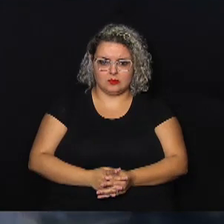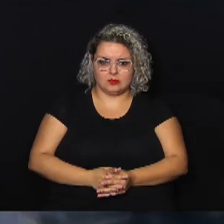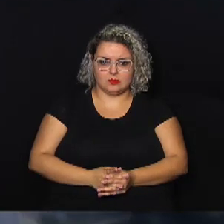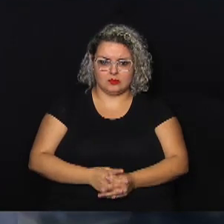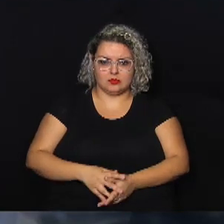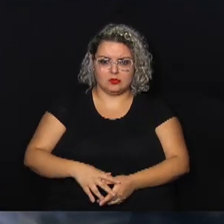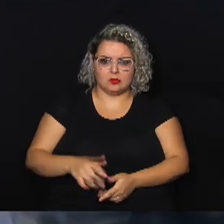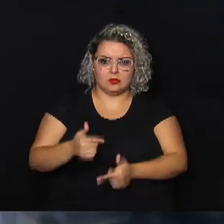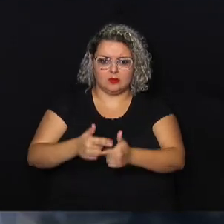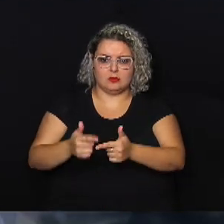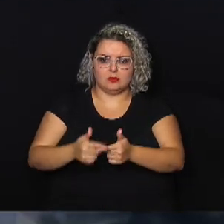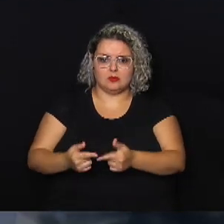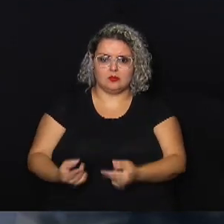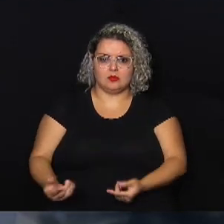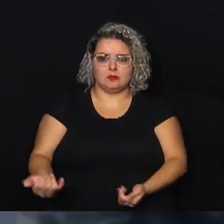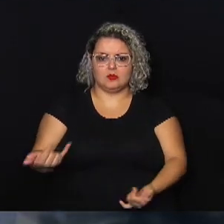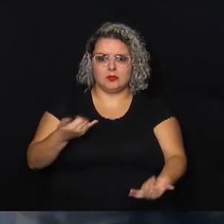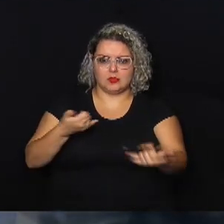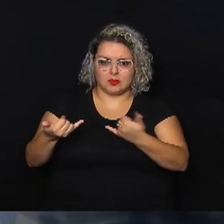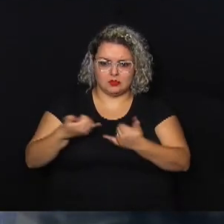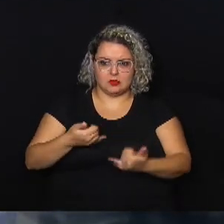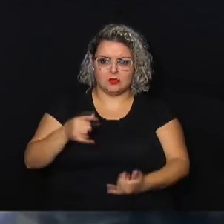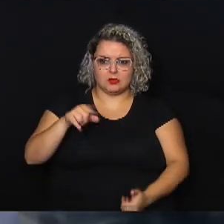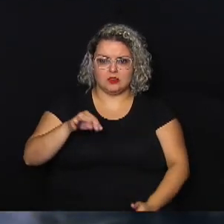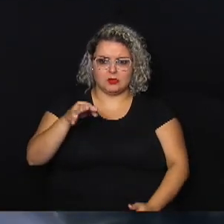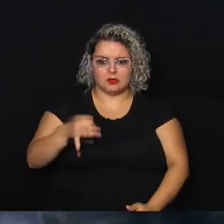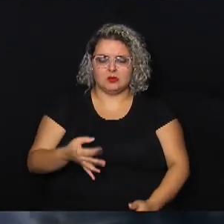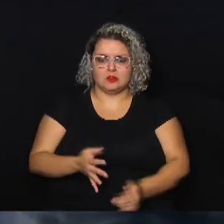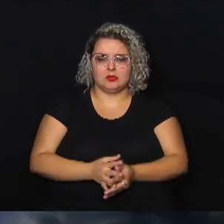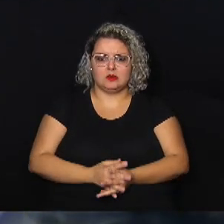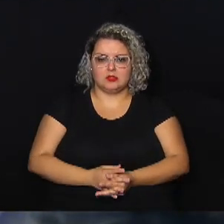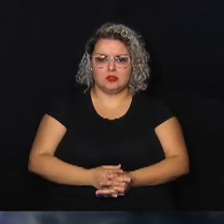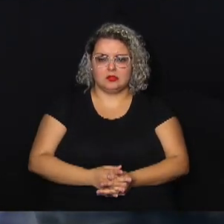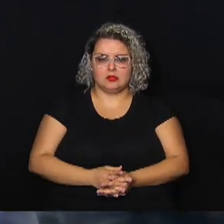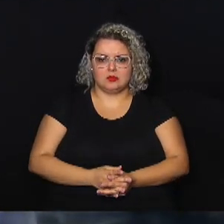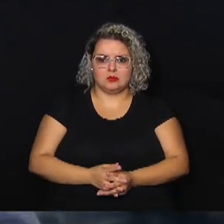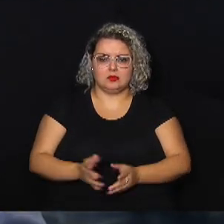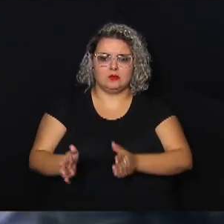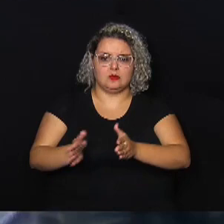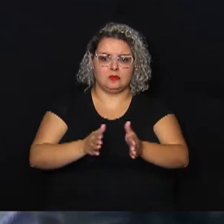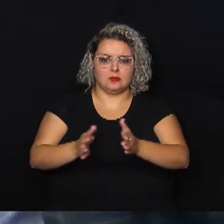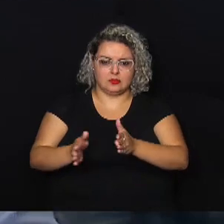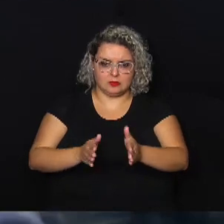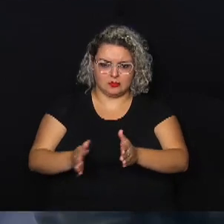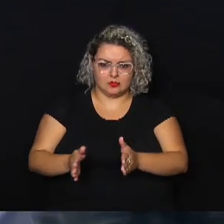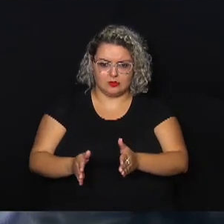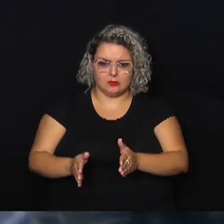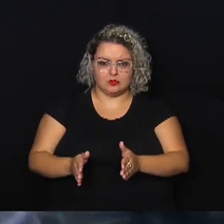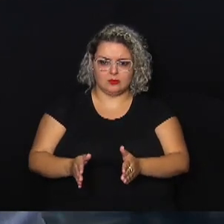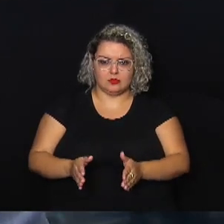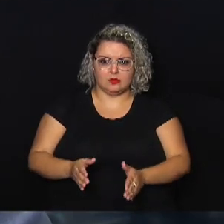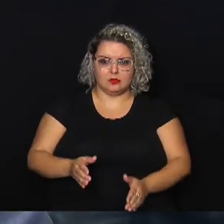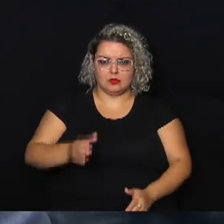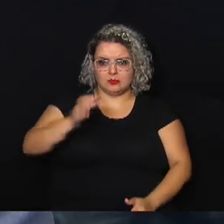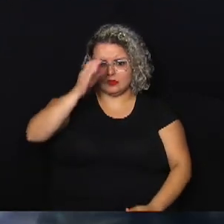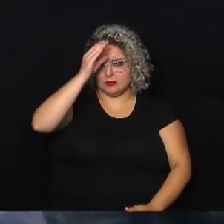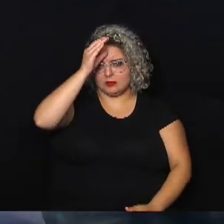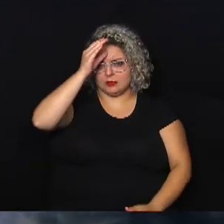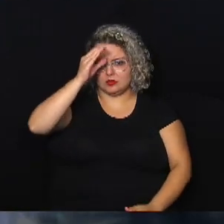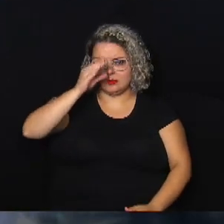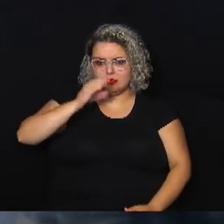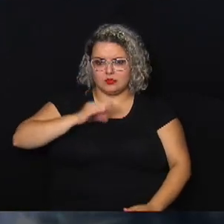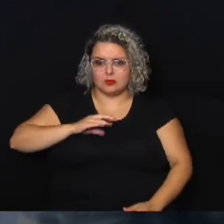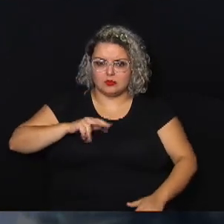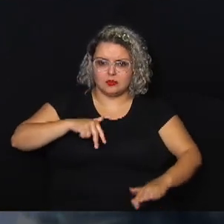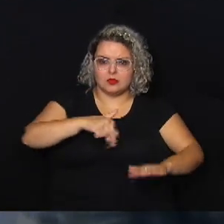E nesse caso foi exatamente isso. Uma situação em que o munícipe foi levar sua mãe numa clínica particular e não